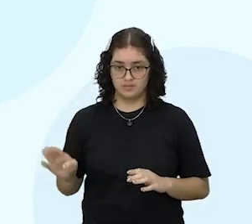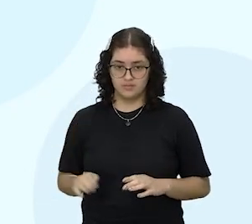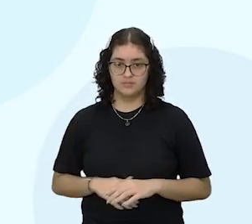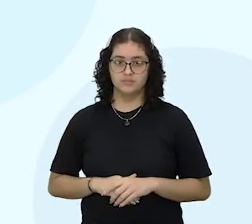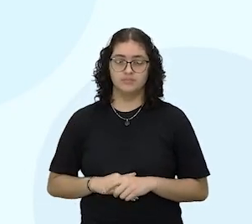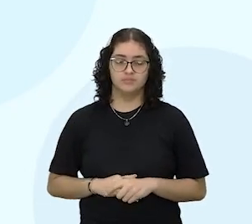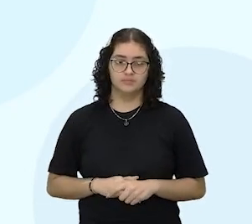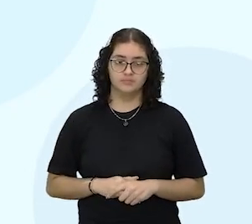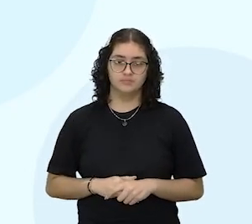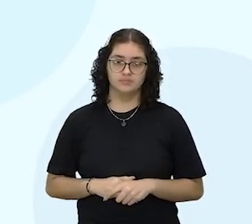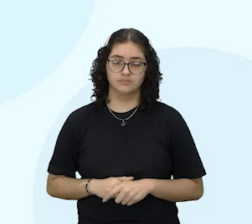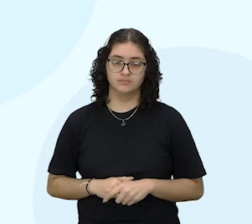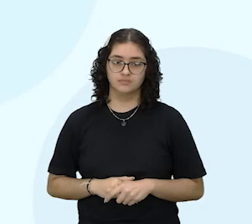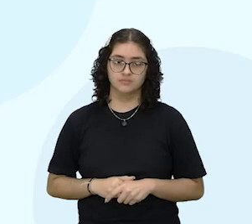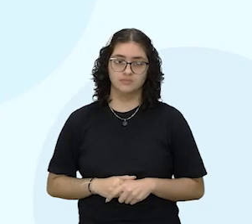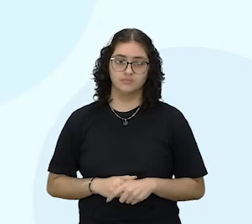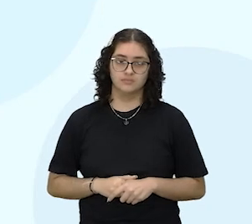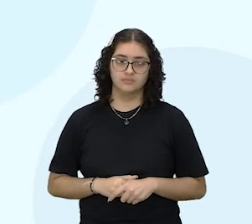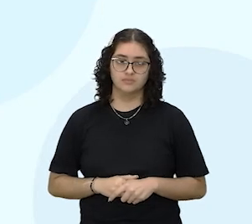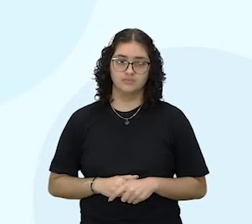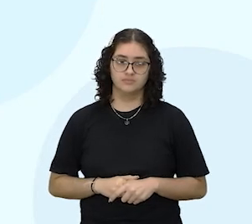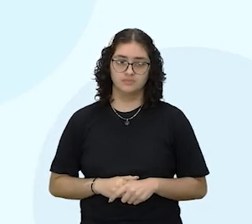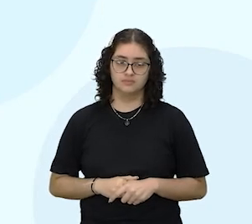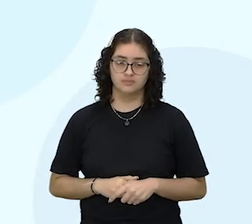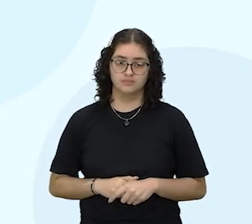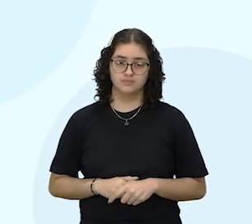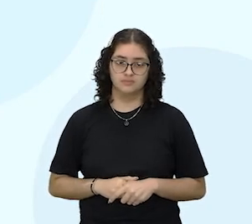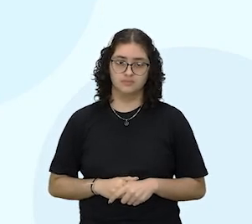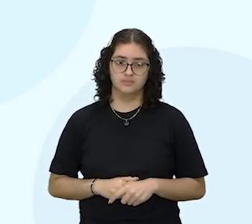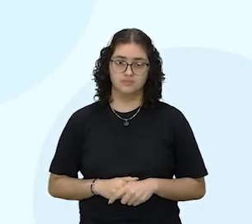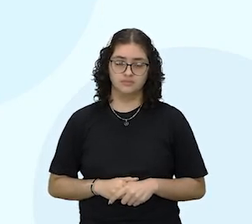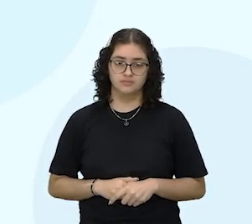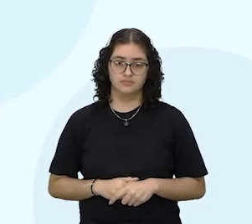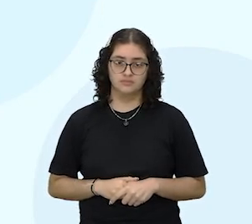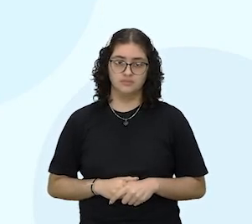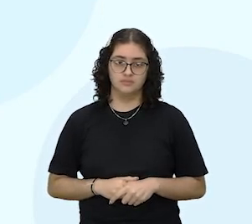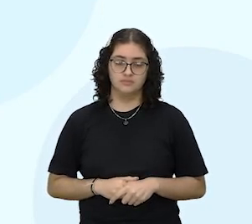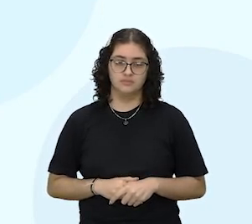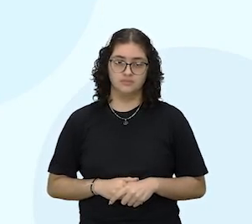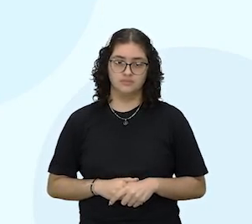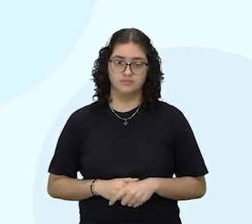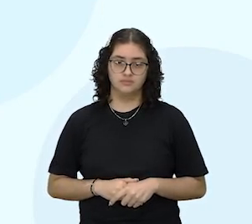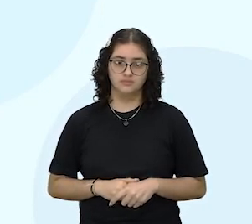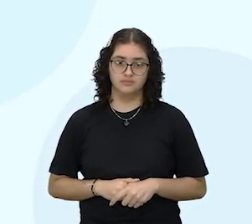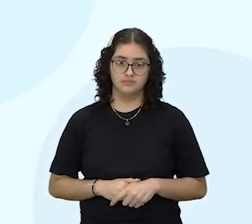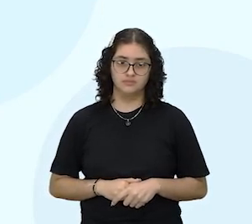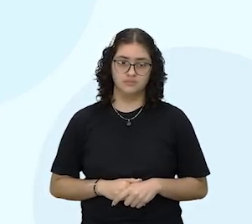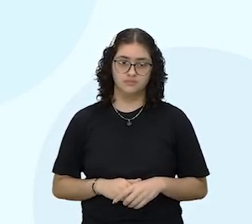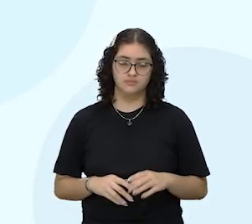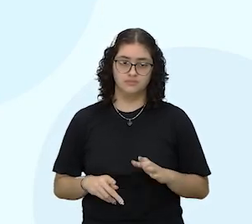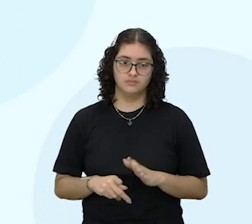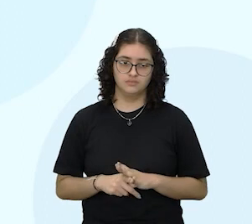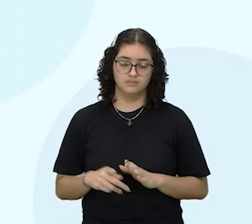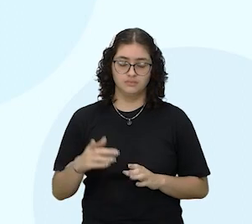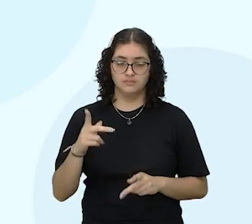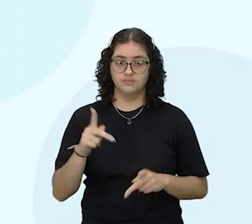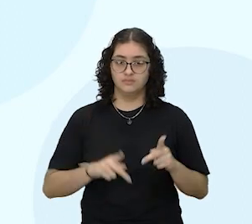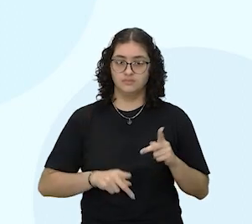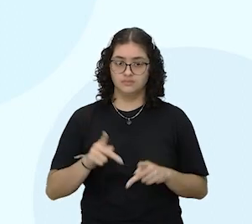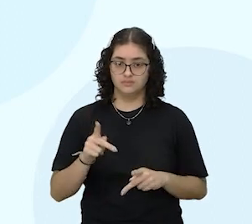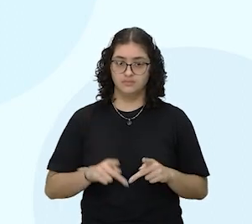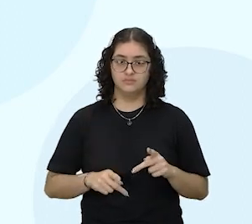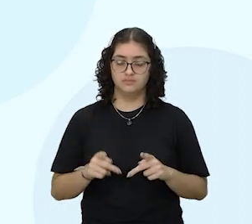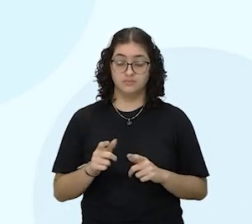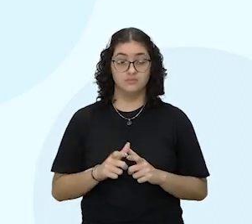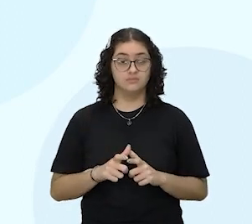né, onde é banhado ali pelo Oceano Atlântico, as cidades litorâneas são maiores, a população, a